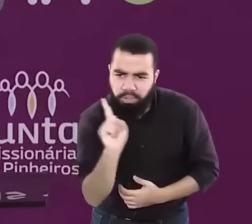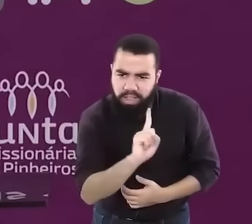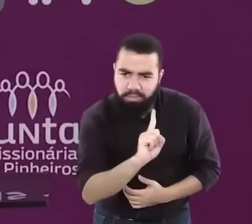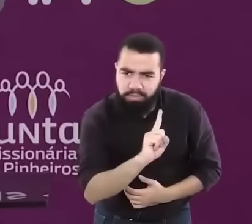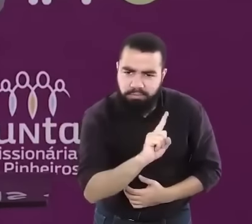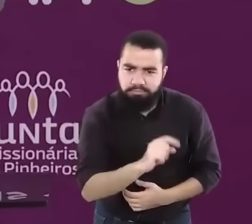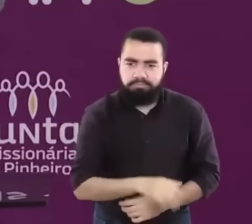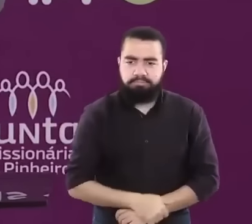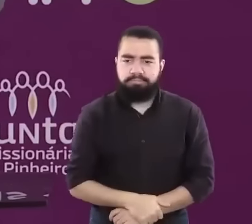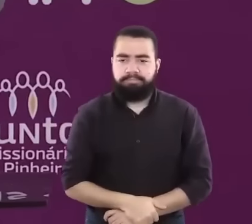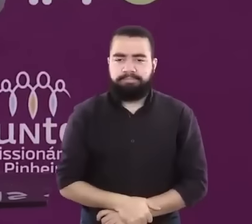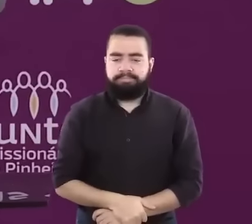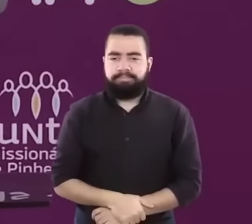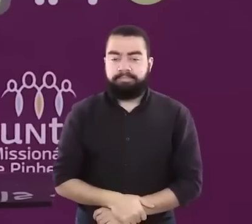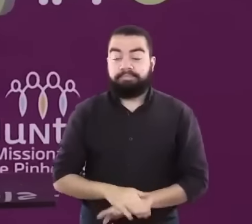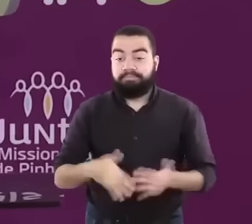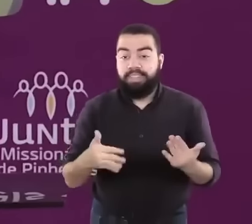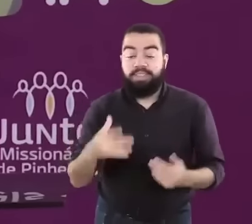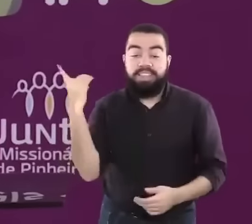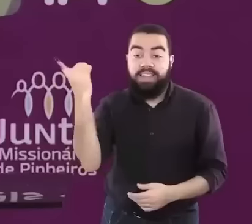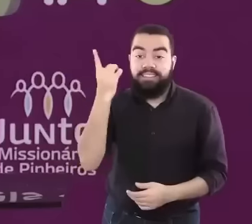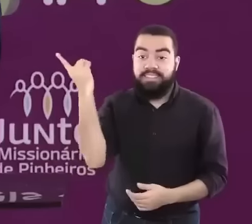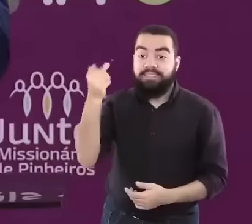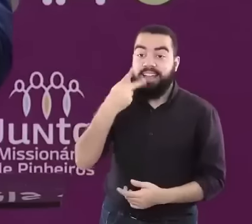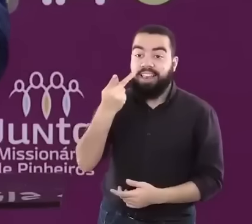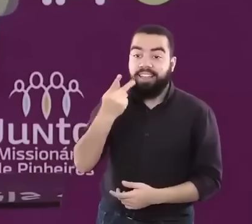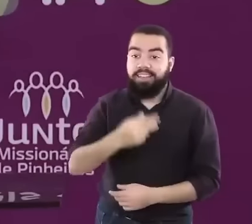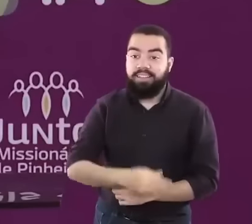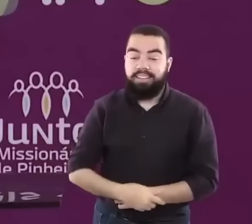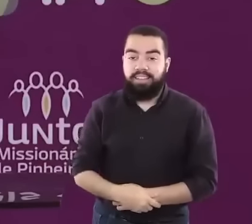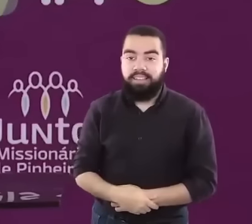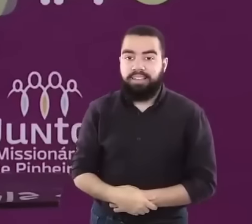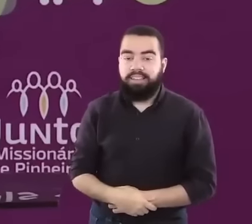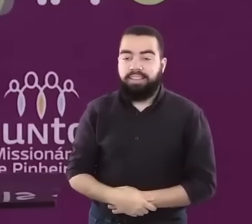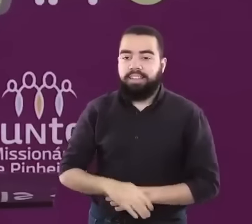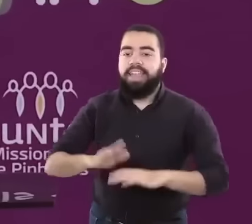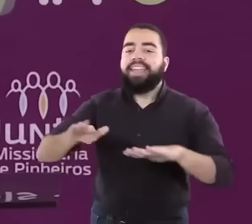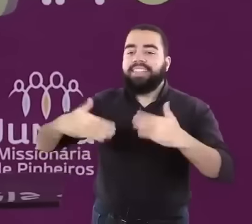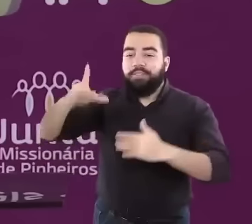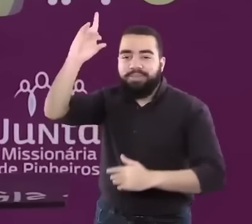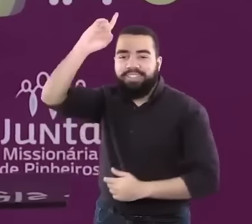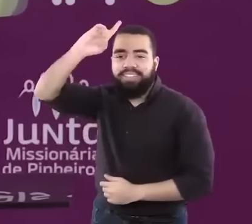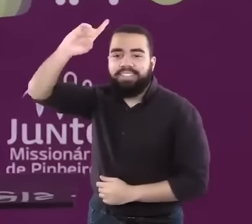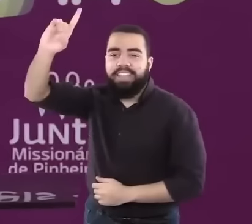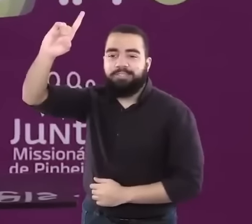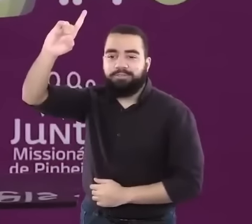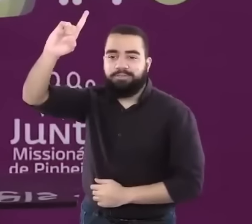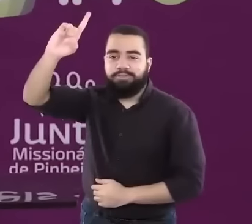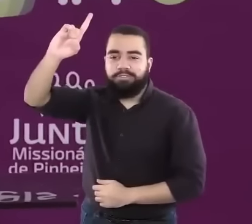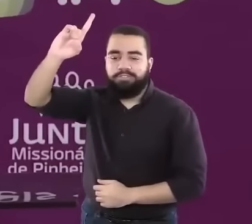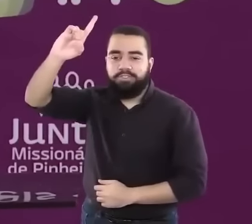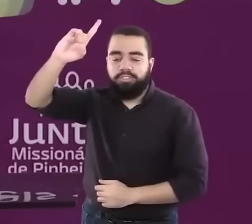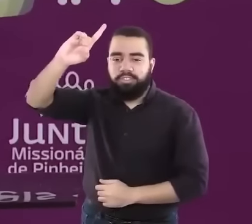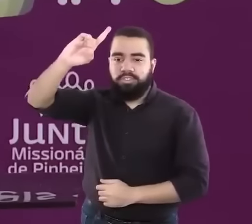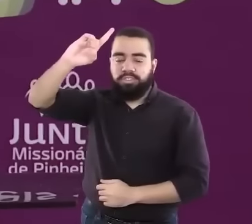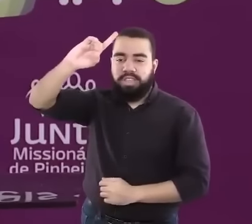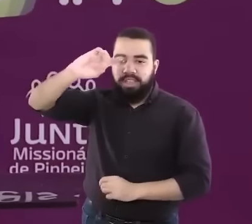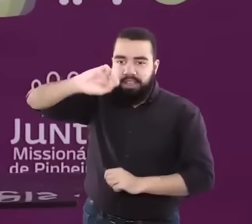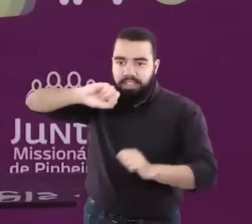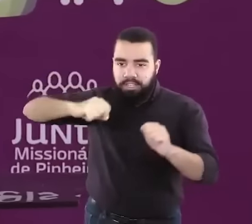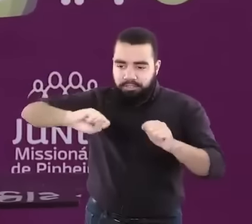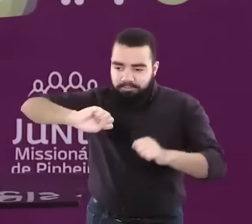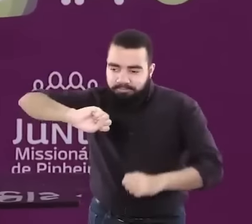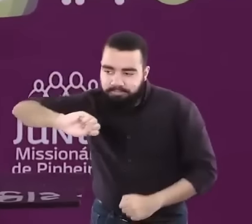não aí ele diz assim ele satisfará os desejos